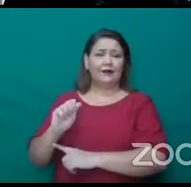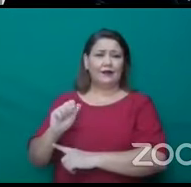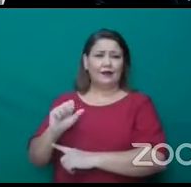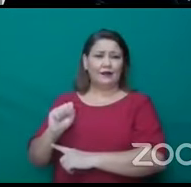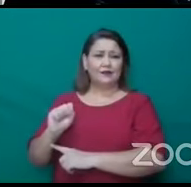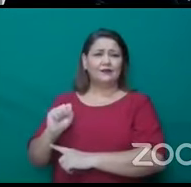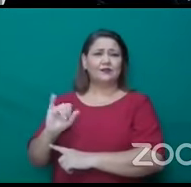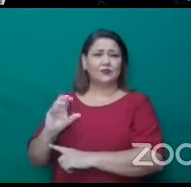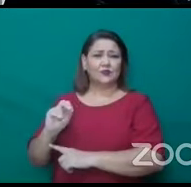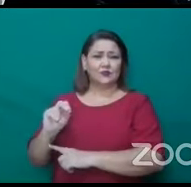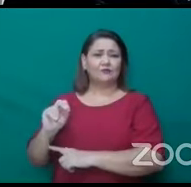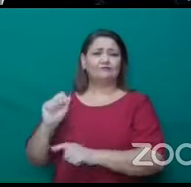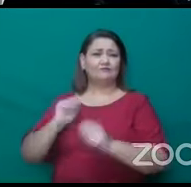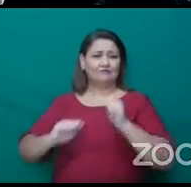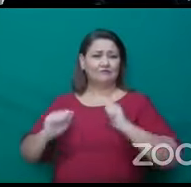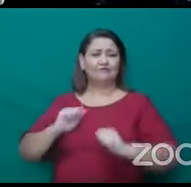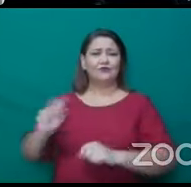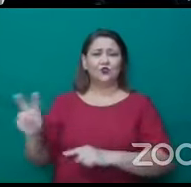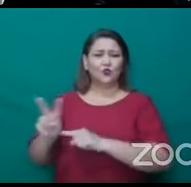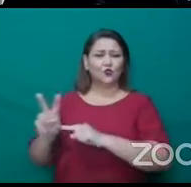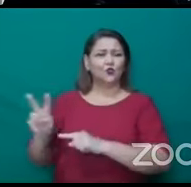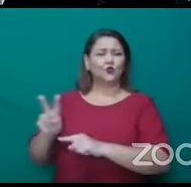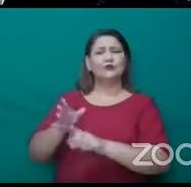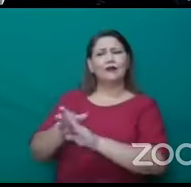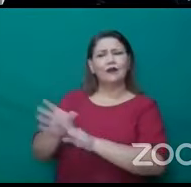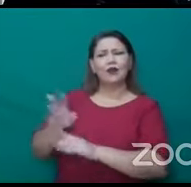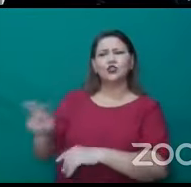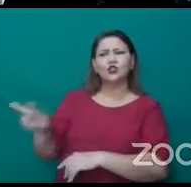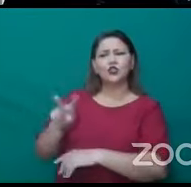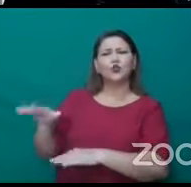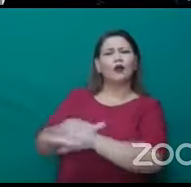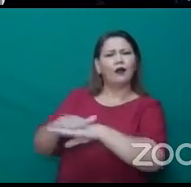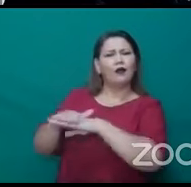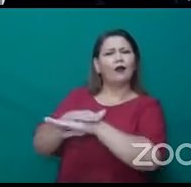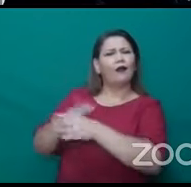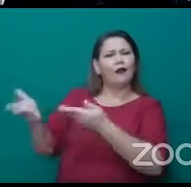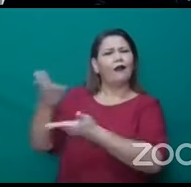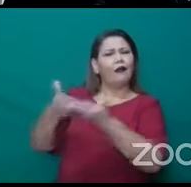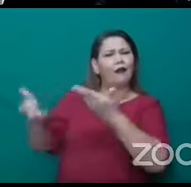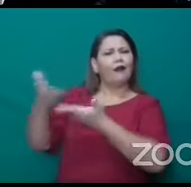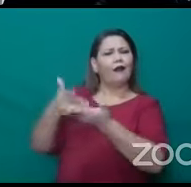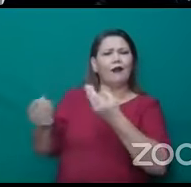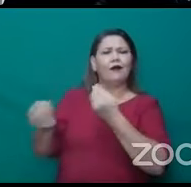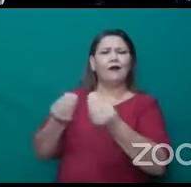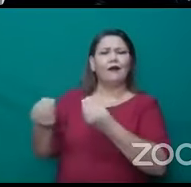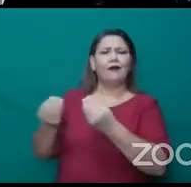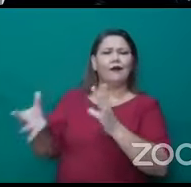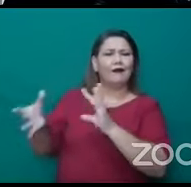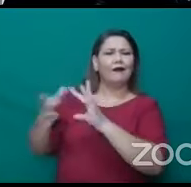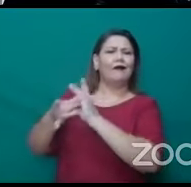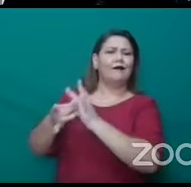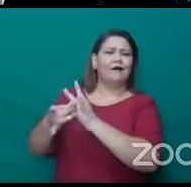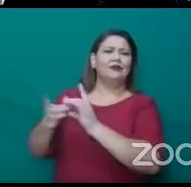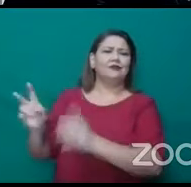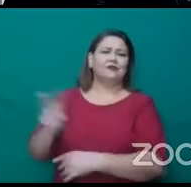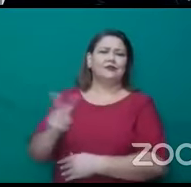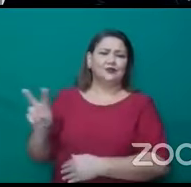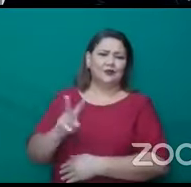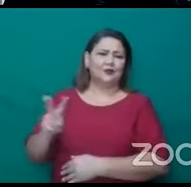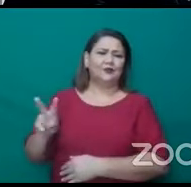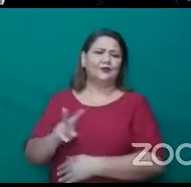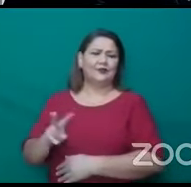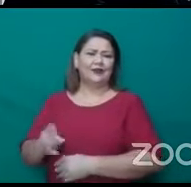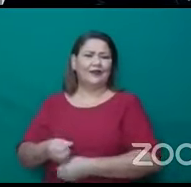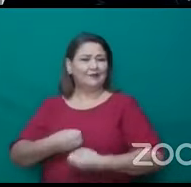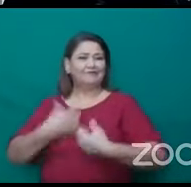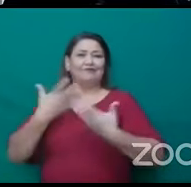Então, eu fui orientando eles, conversem bastante, vocês já são amigos, então vai criando os laços aí de vocês. E ela é muito